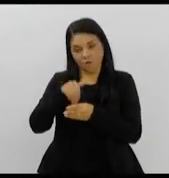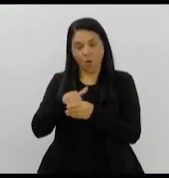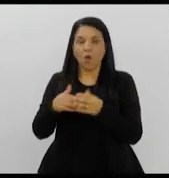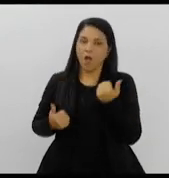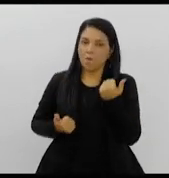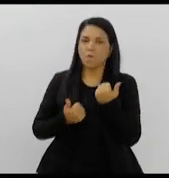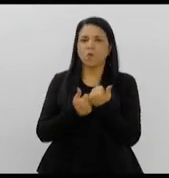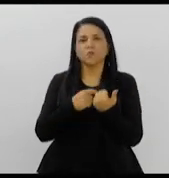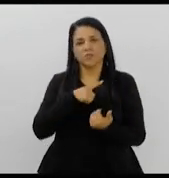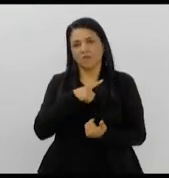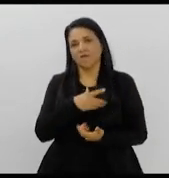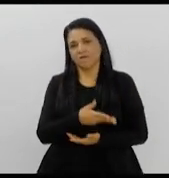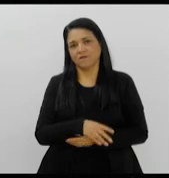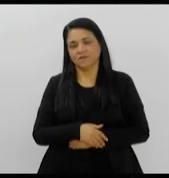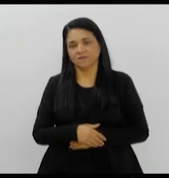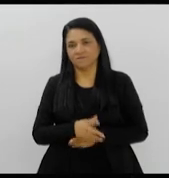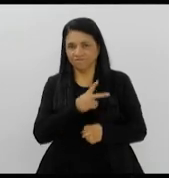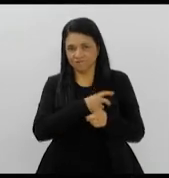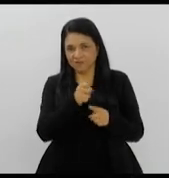apoio.